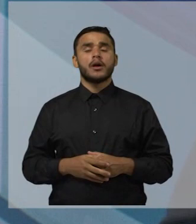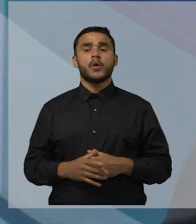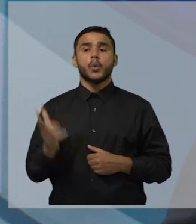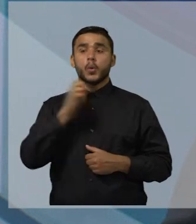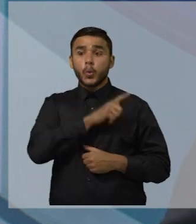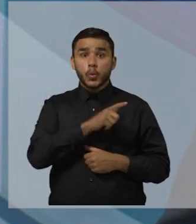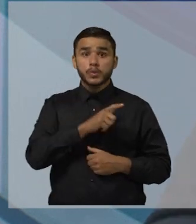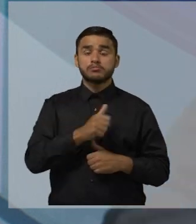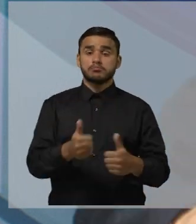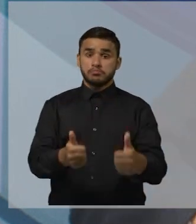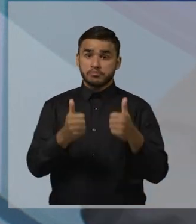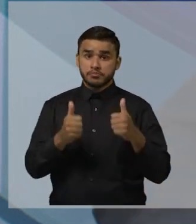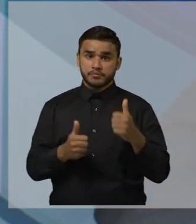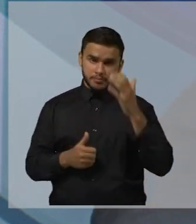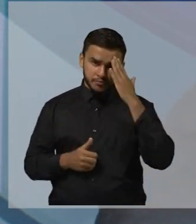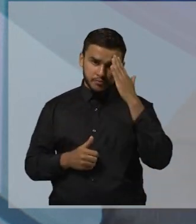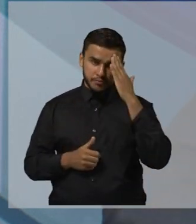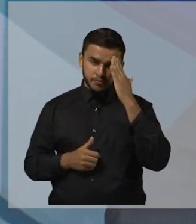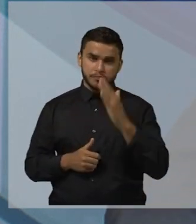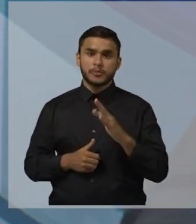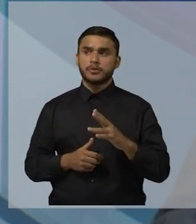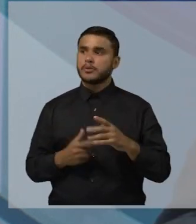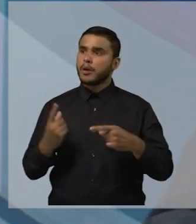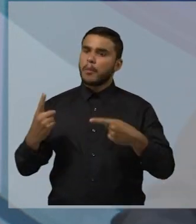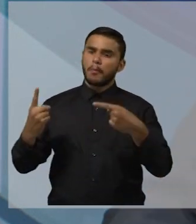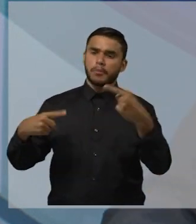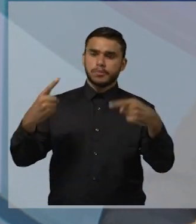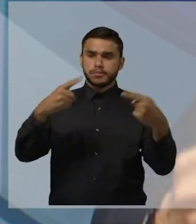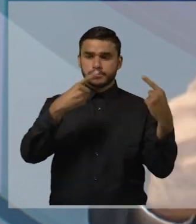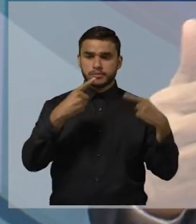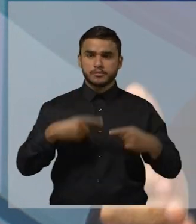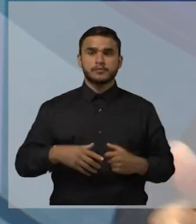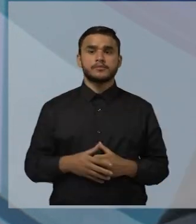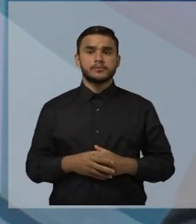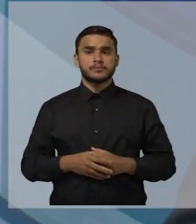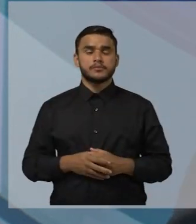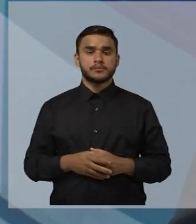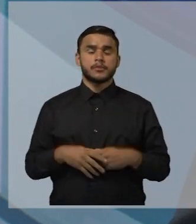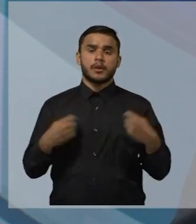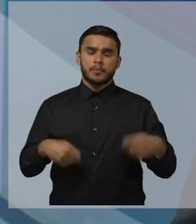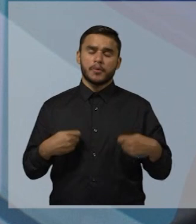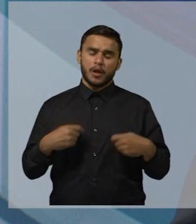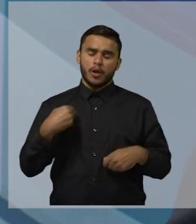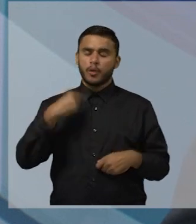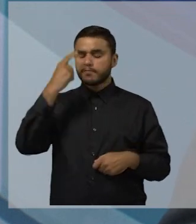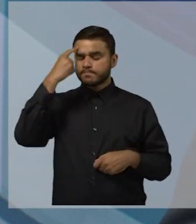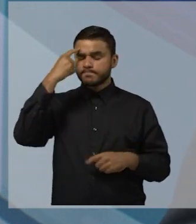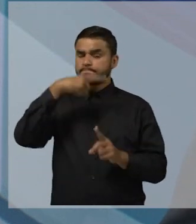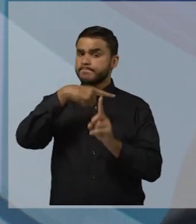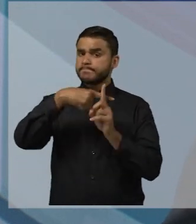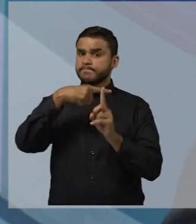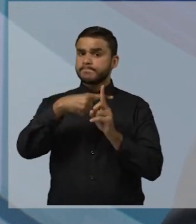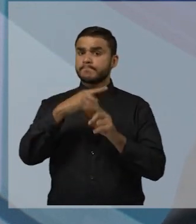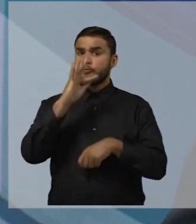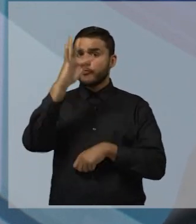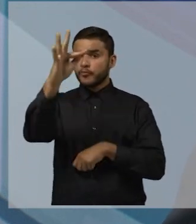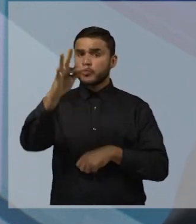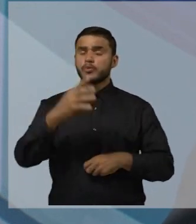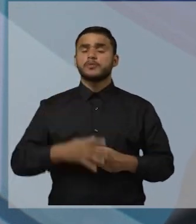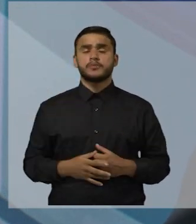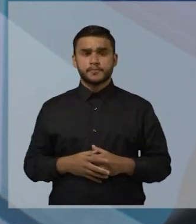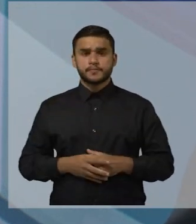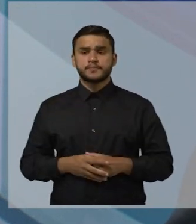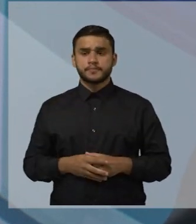detalhes estiverem totalmente consolidados, aí eu acho que devia ser publicizada a informação. Mas eu, particularmente,